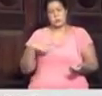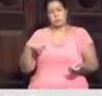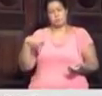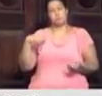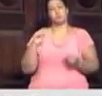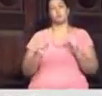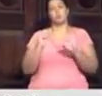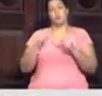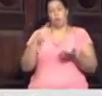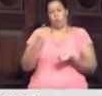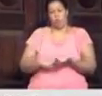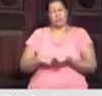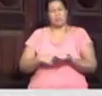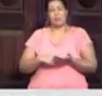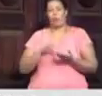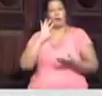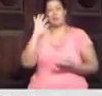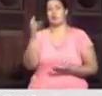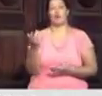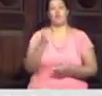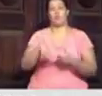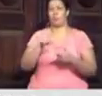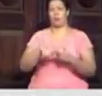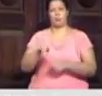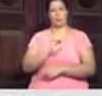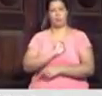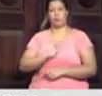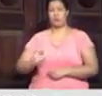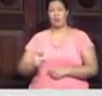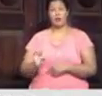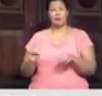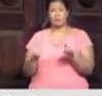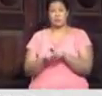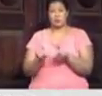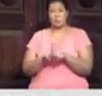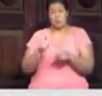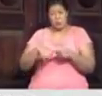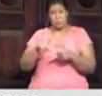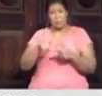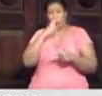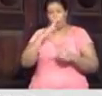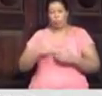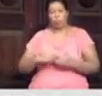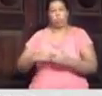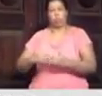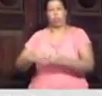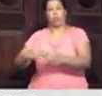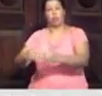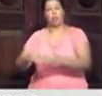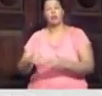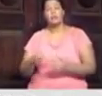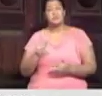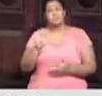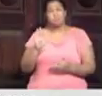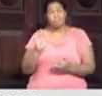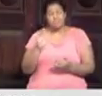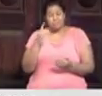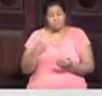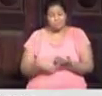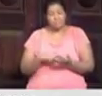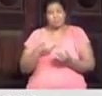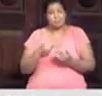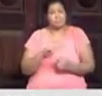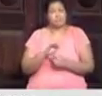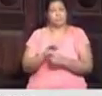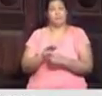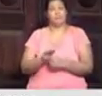não resolve os problemas do Estado, apenas empurra com a barriga, de um governo que busca apenas a própria sobrevivência e